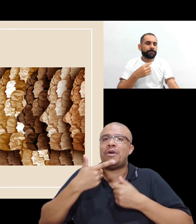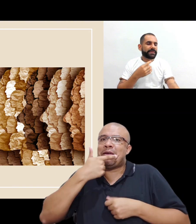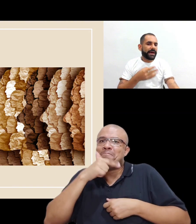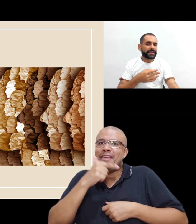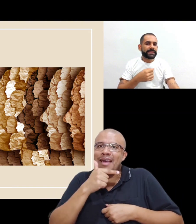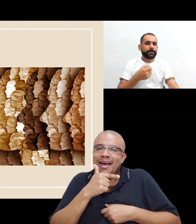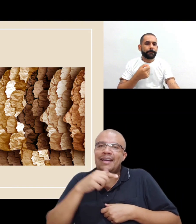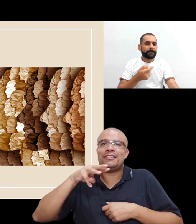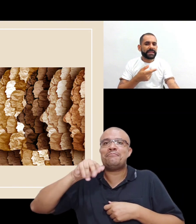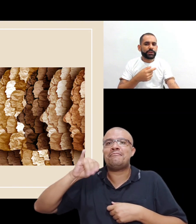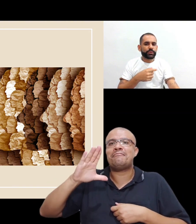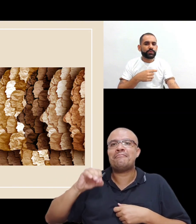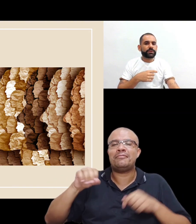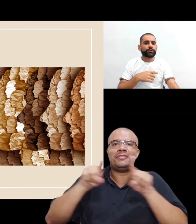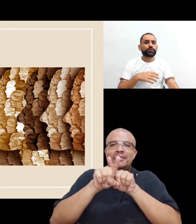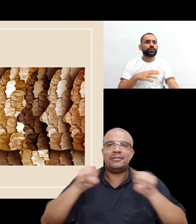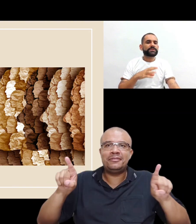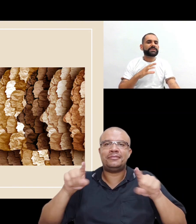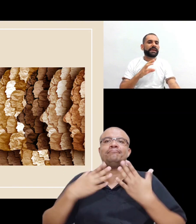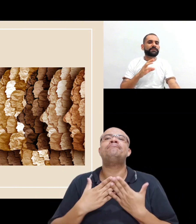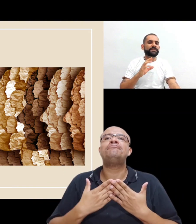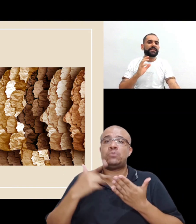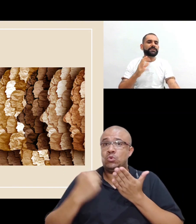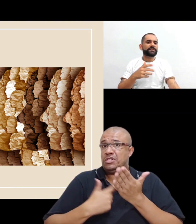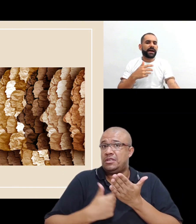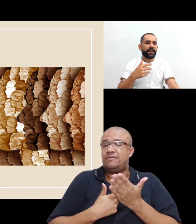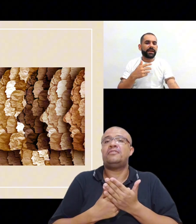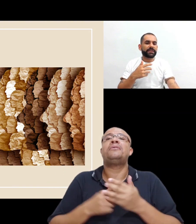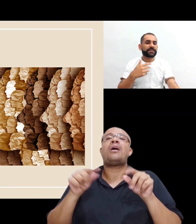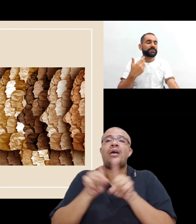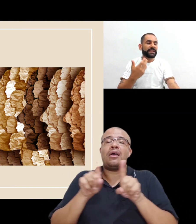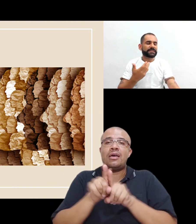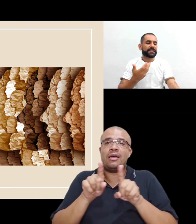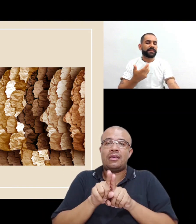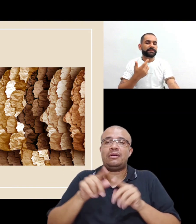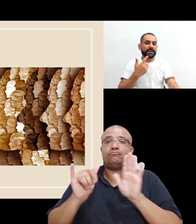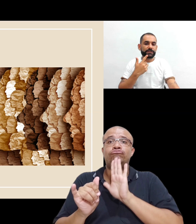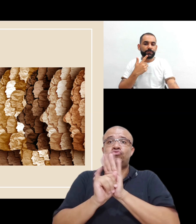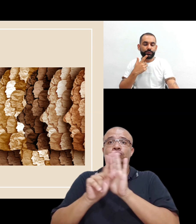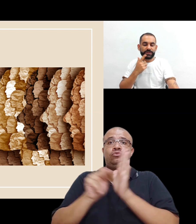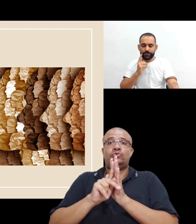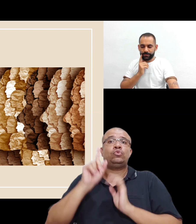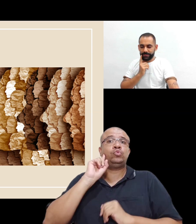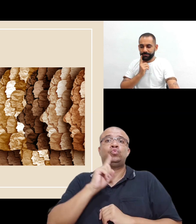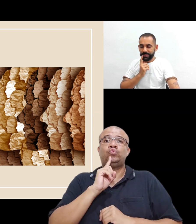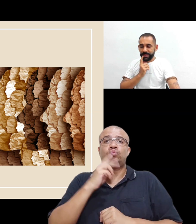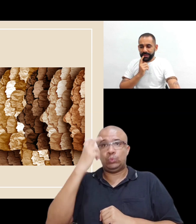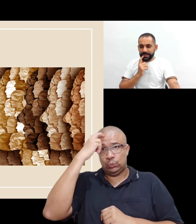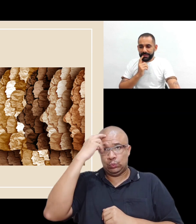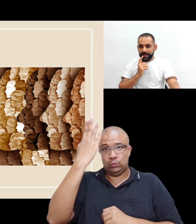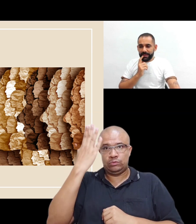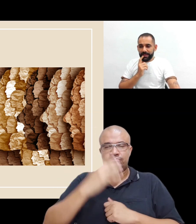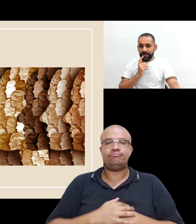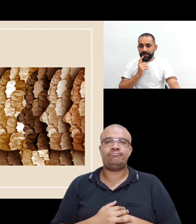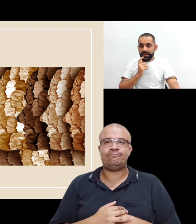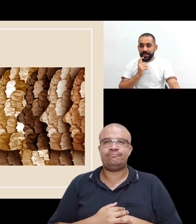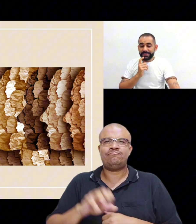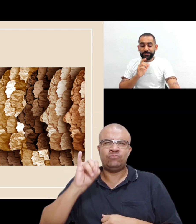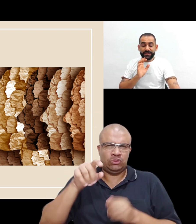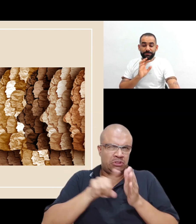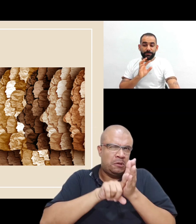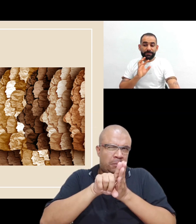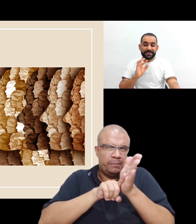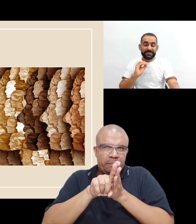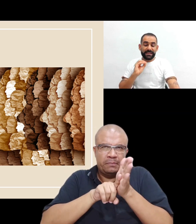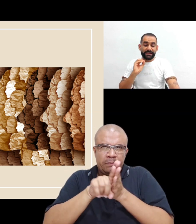poema, piada, mito. Tudo isso serve de evidência da identidade da cultura surda.